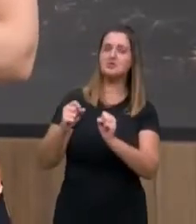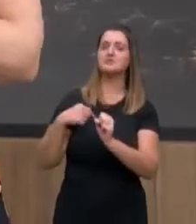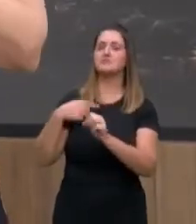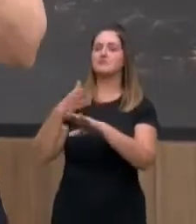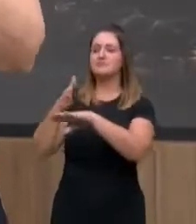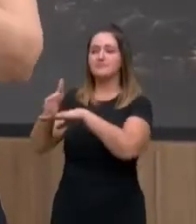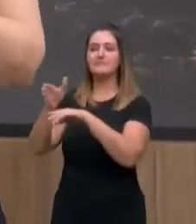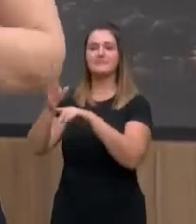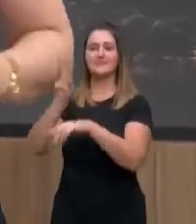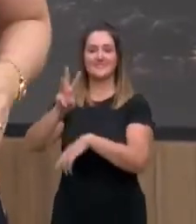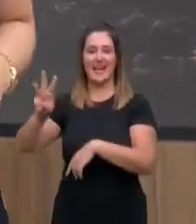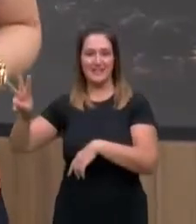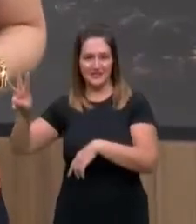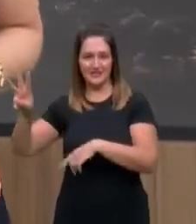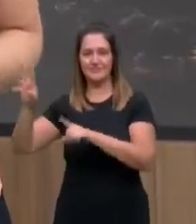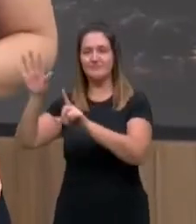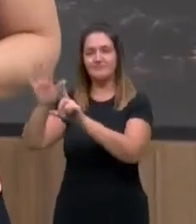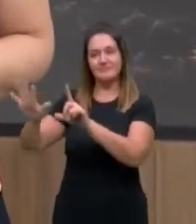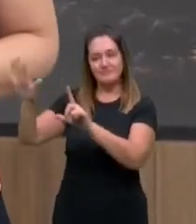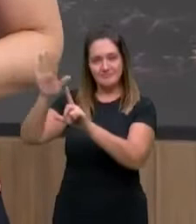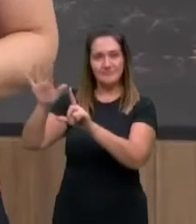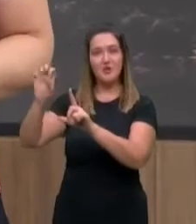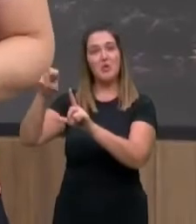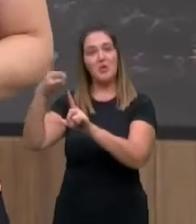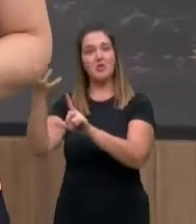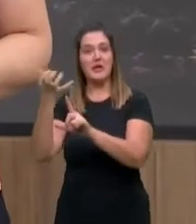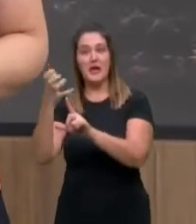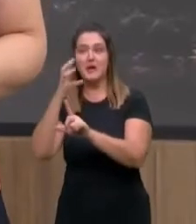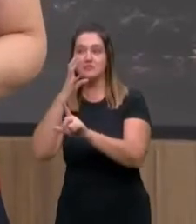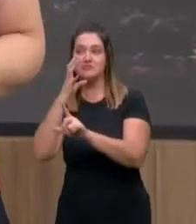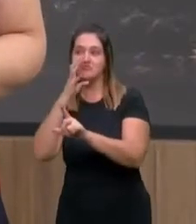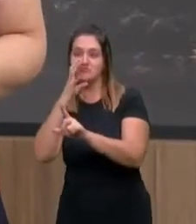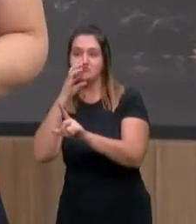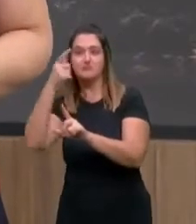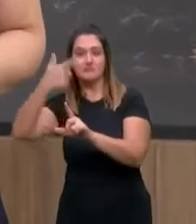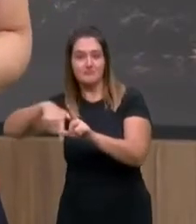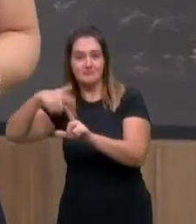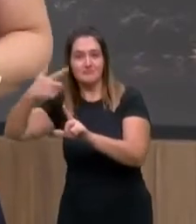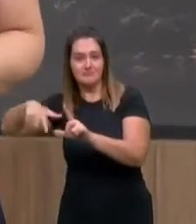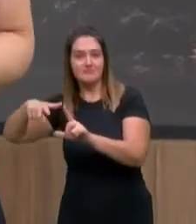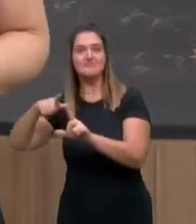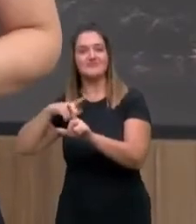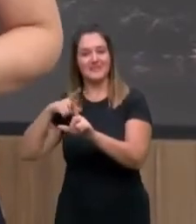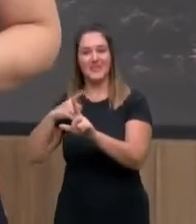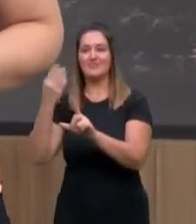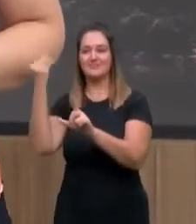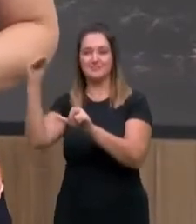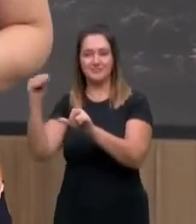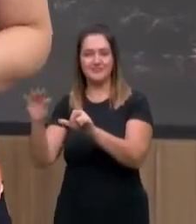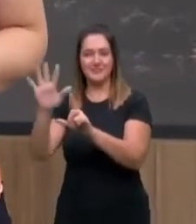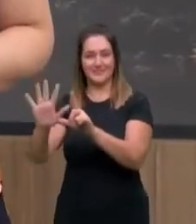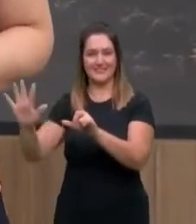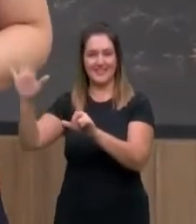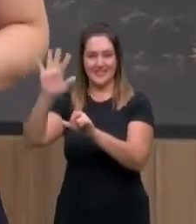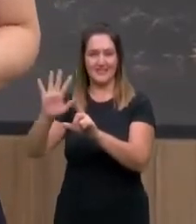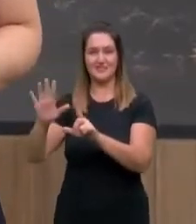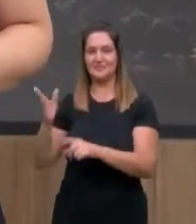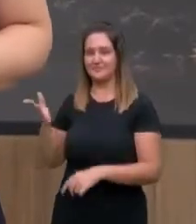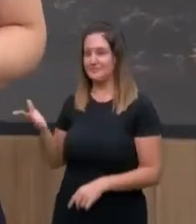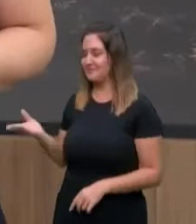também algum, é só entrar no ntplay.com. Todos os episódios que foram exibidos aqui vão diretamente para